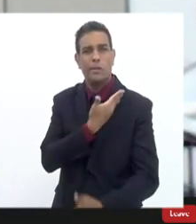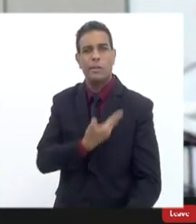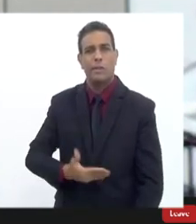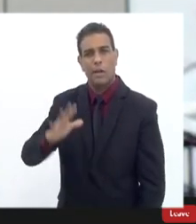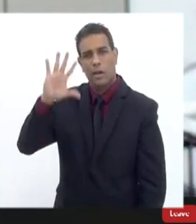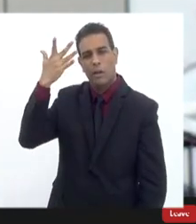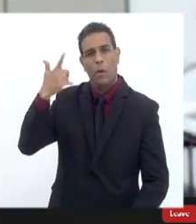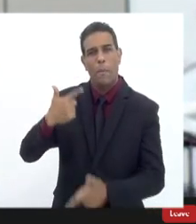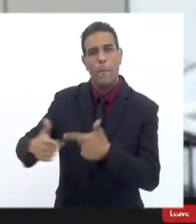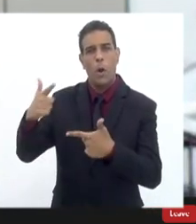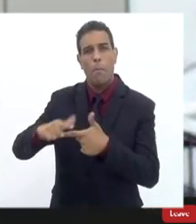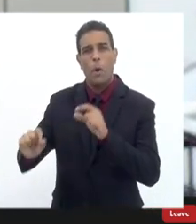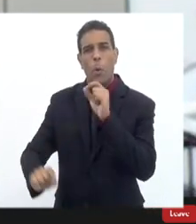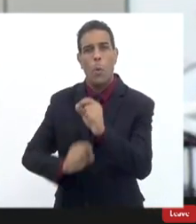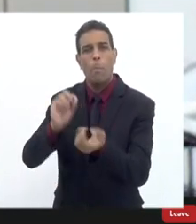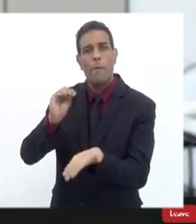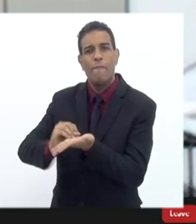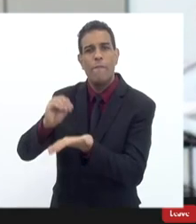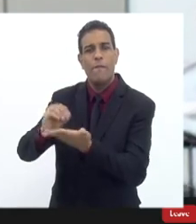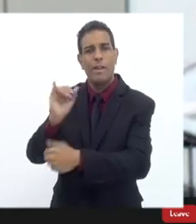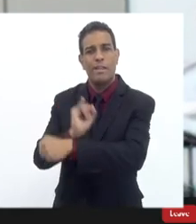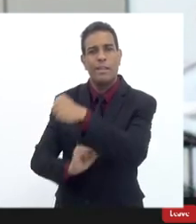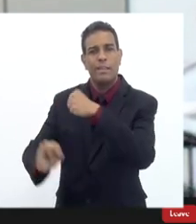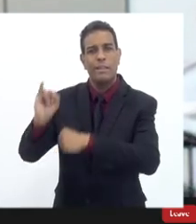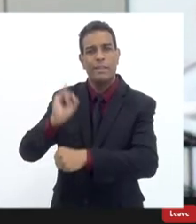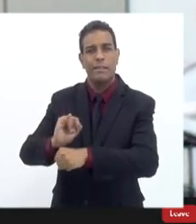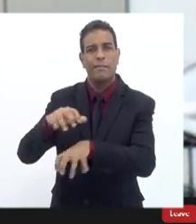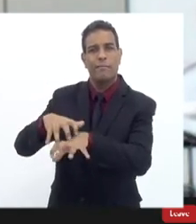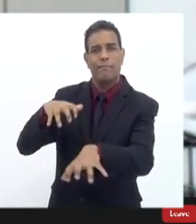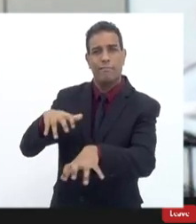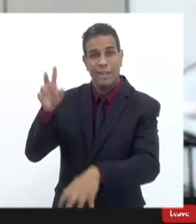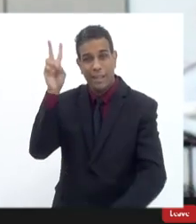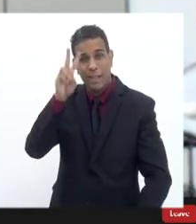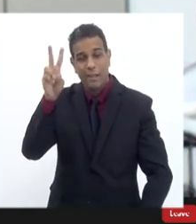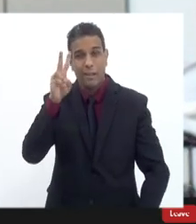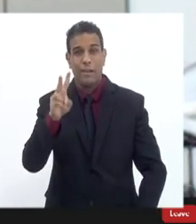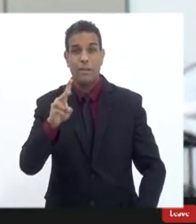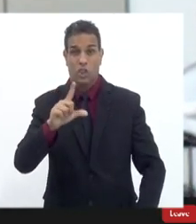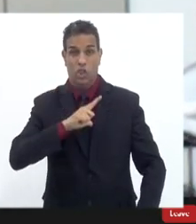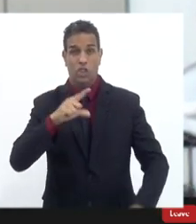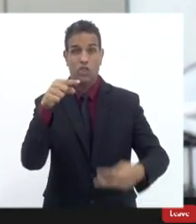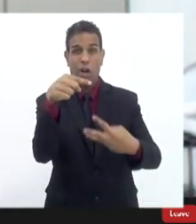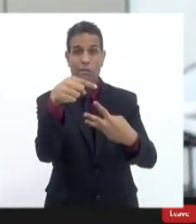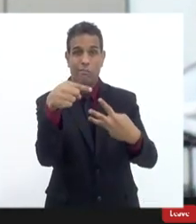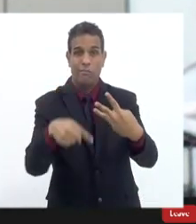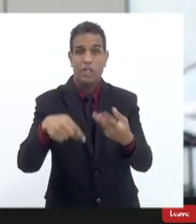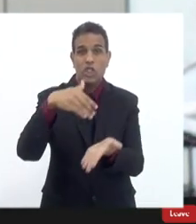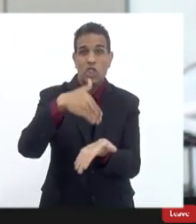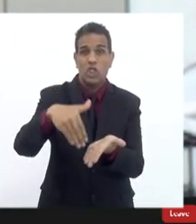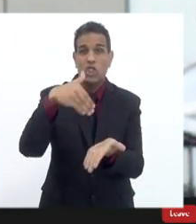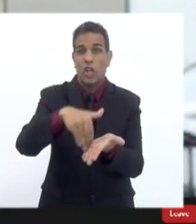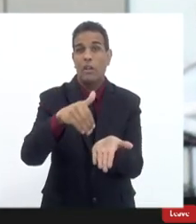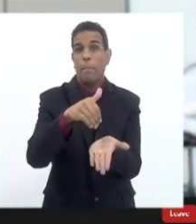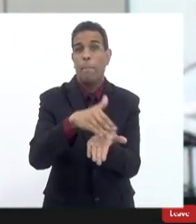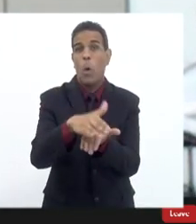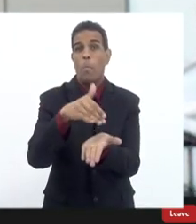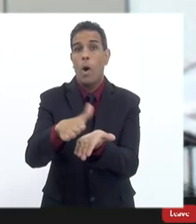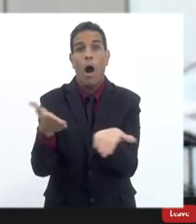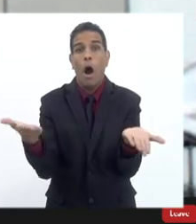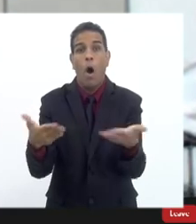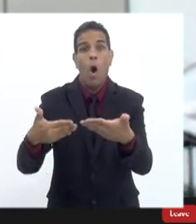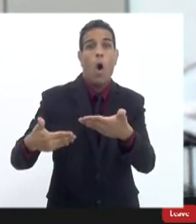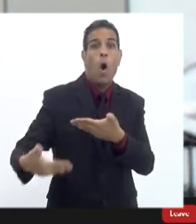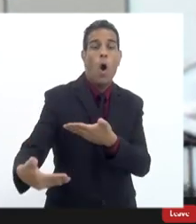resolver. Nesse período todo a gente teve 3 secretários de educação diferentes, e nesse último